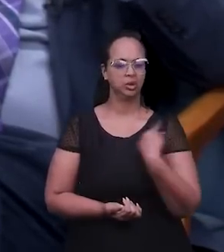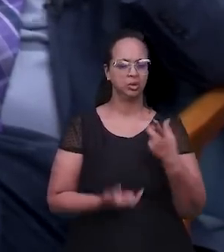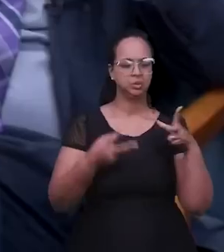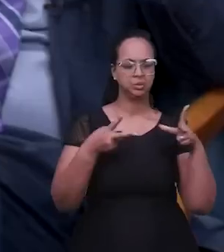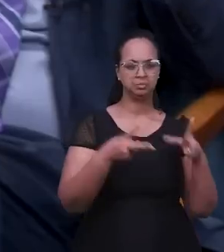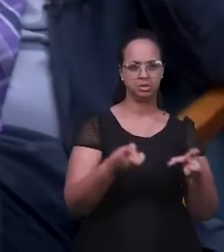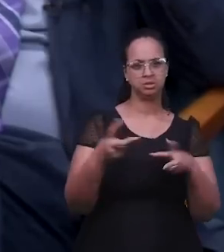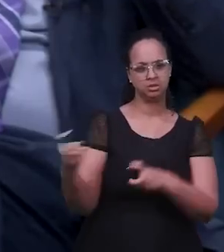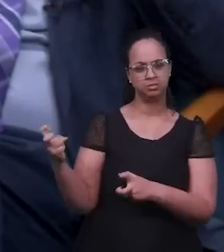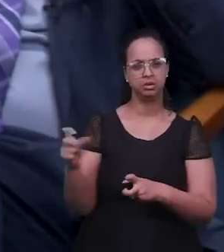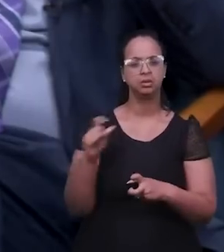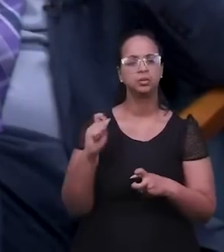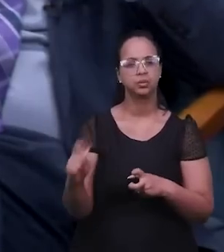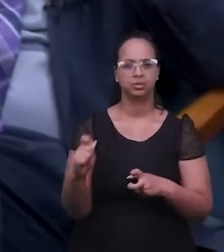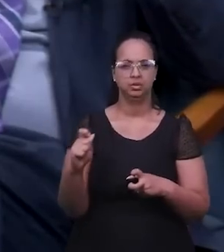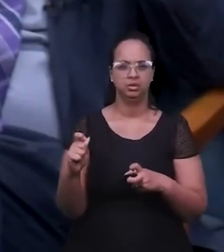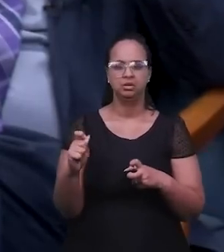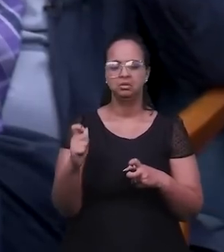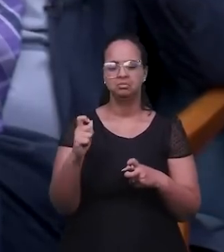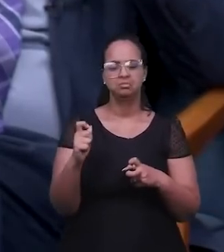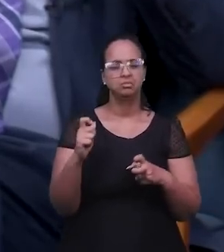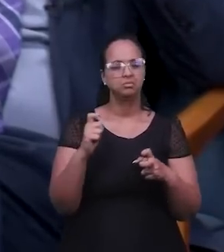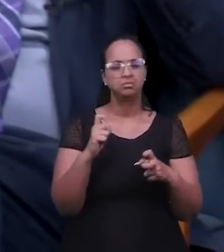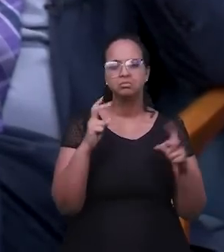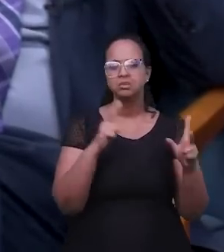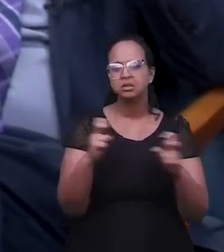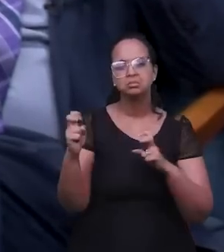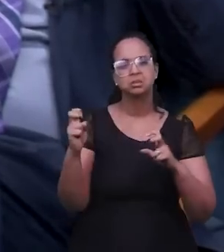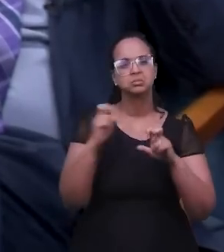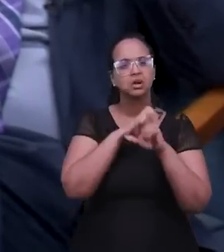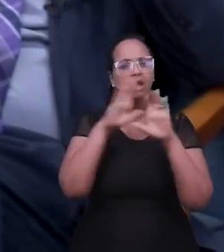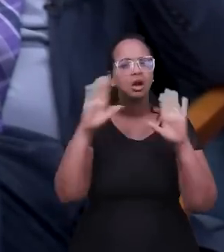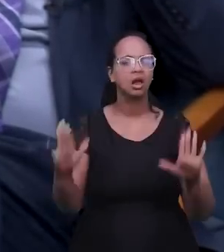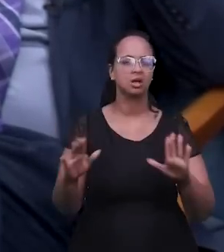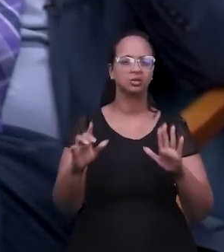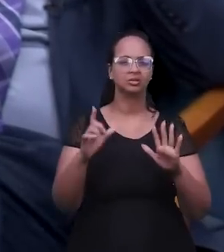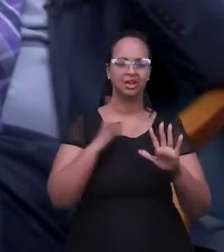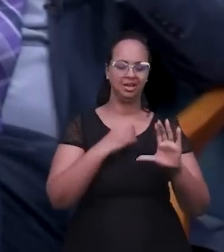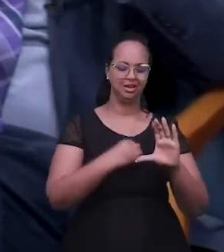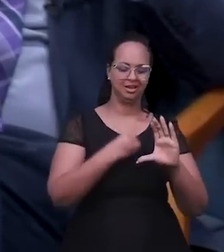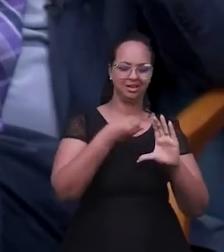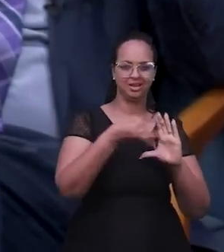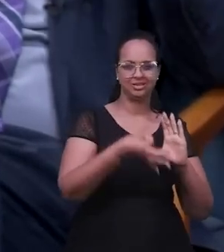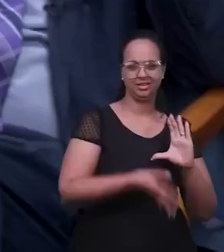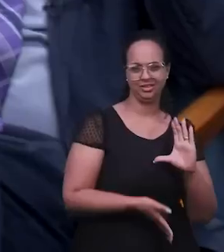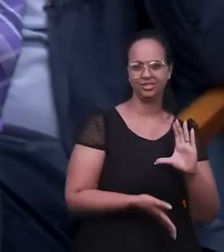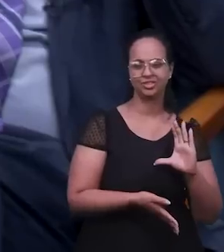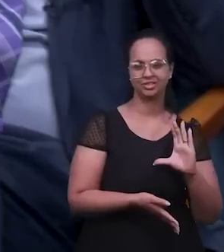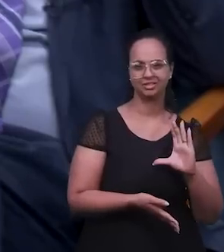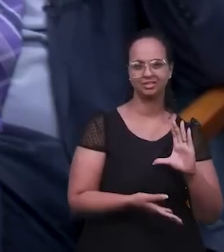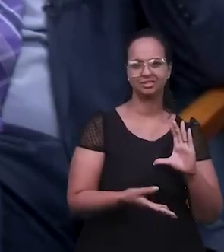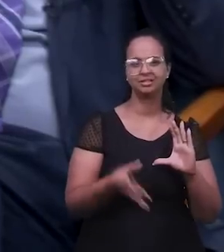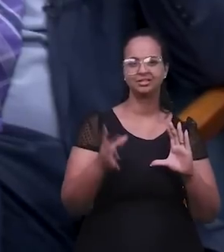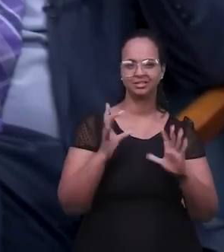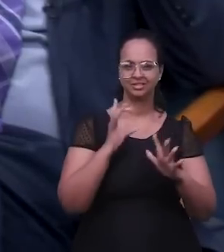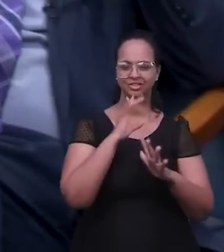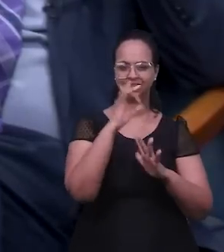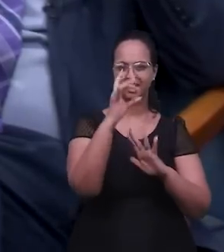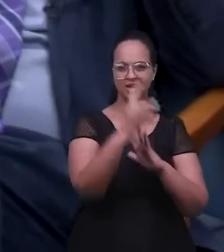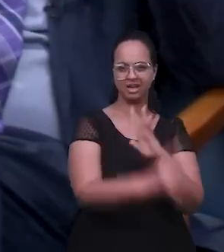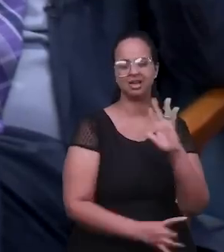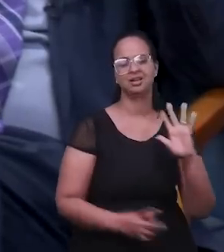Nós observamos, os irmãos veem isso com muita clareza, a característica dos ministérios.